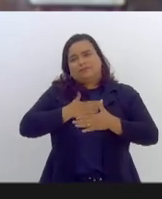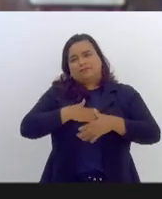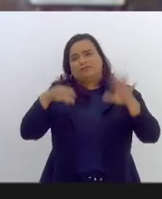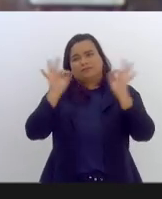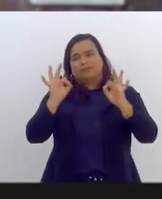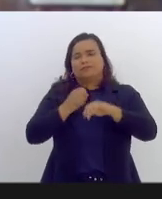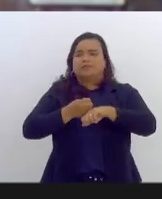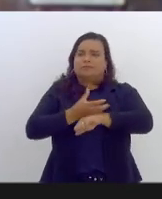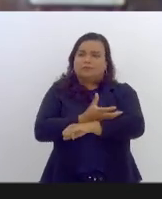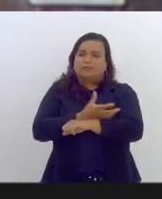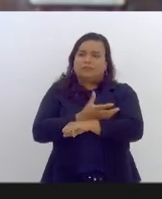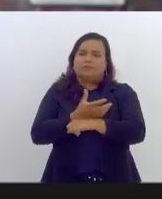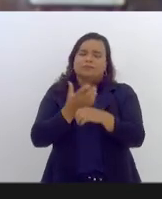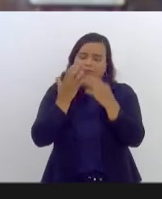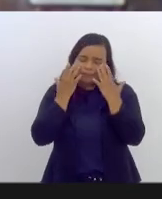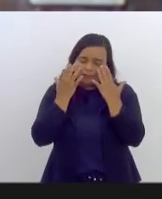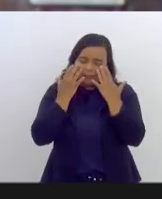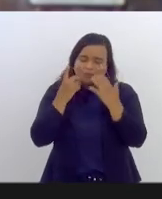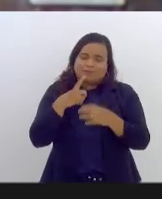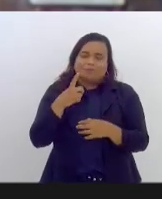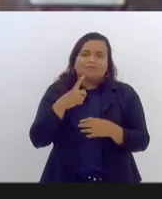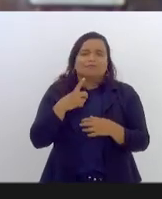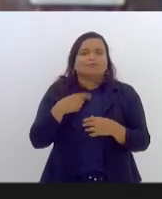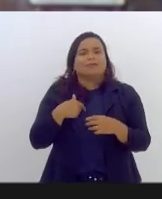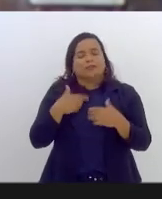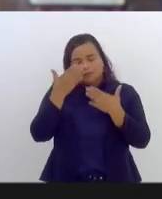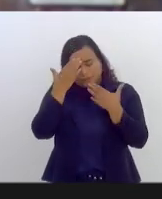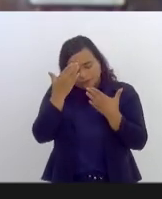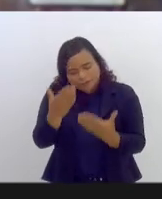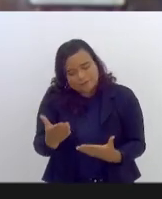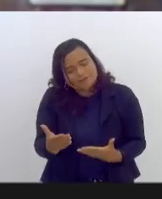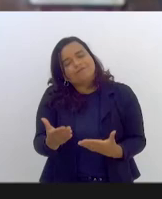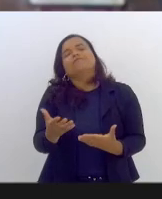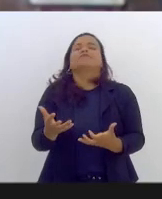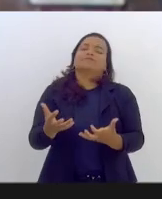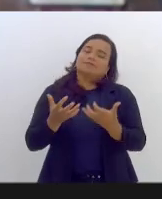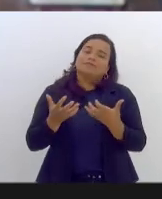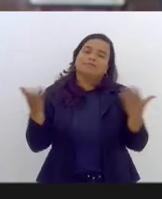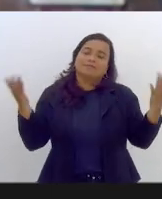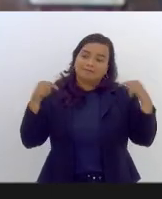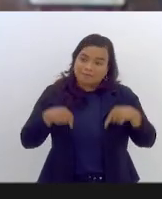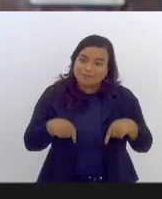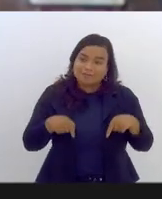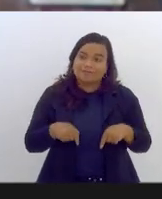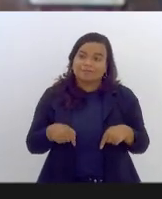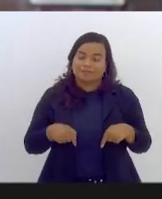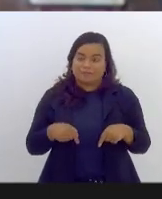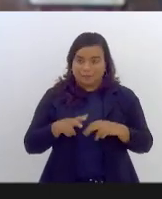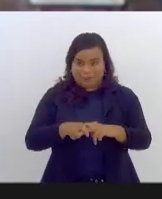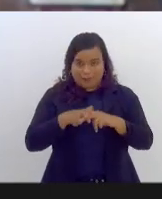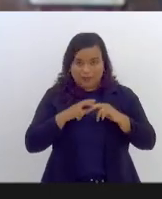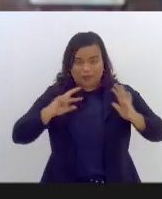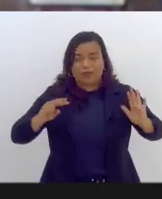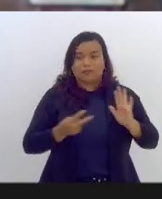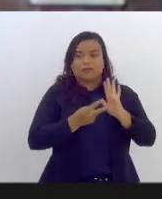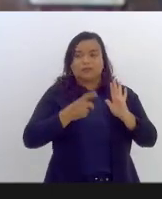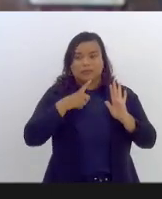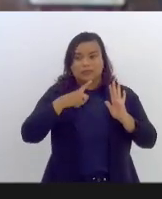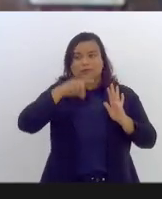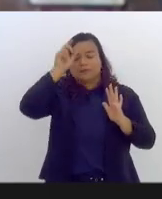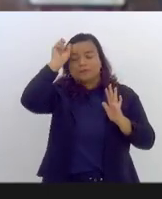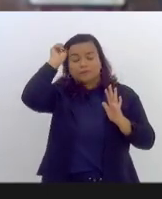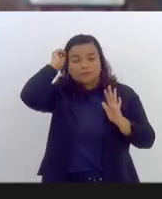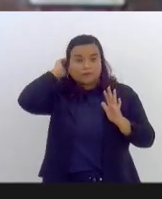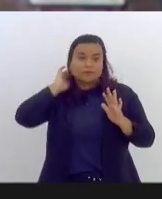emociona profundamente e eu só posso agradecer no dia de hoje por esse reconhecimento